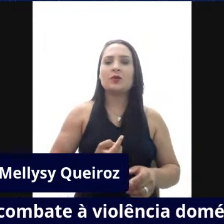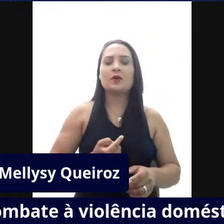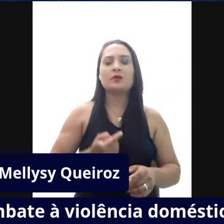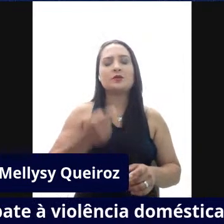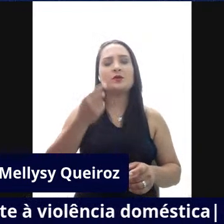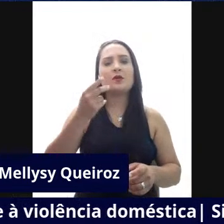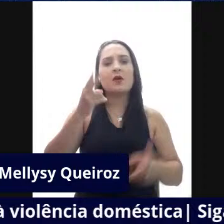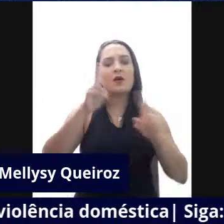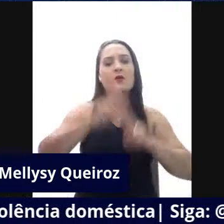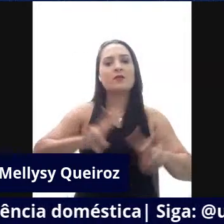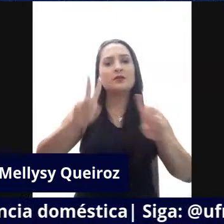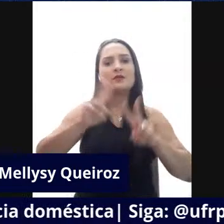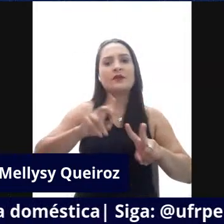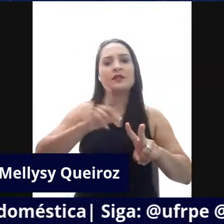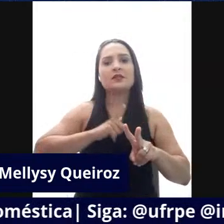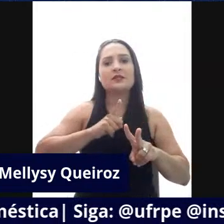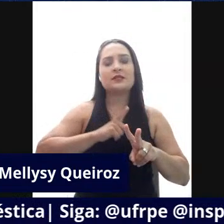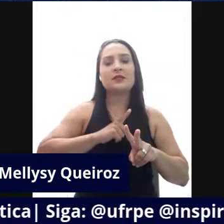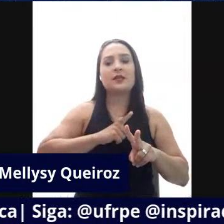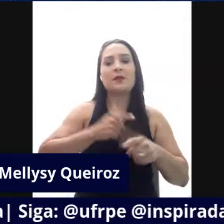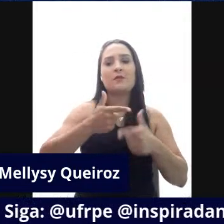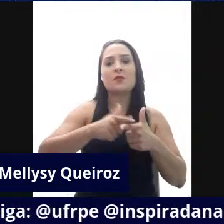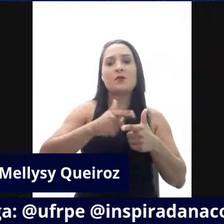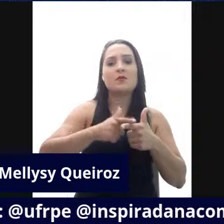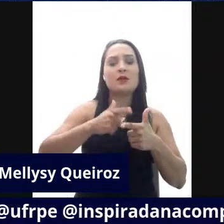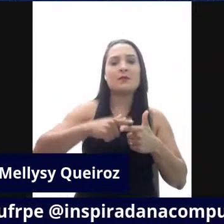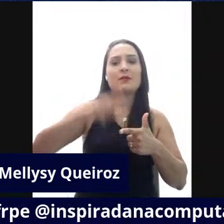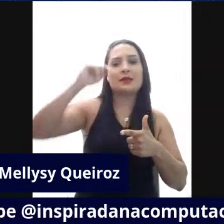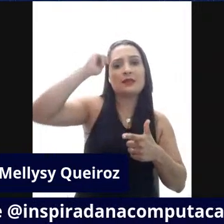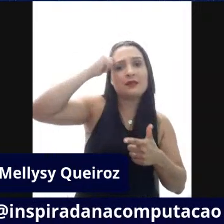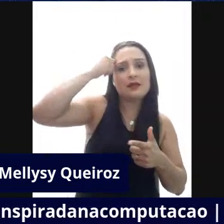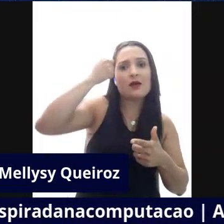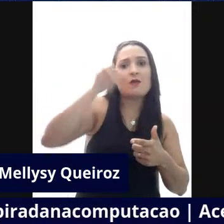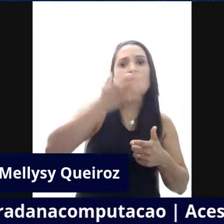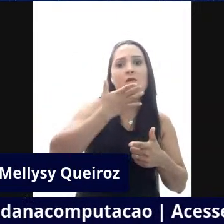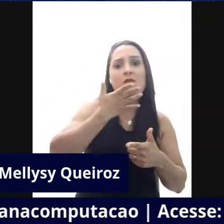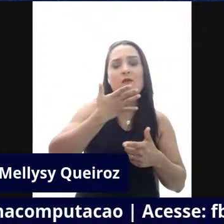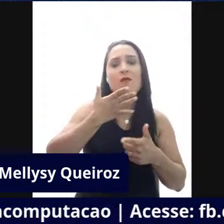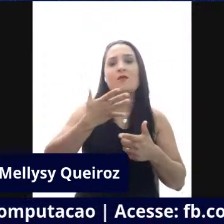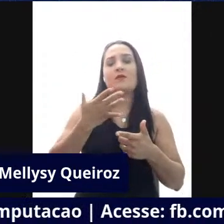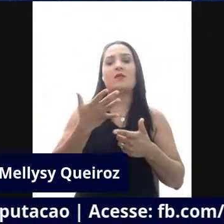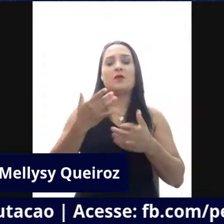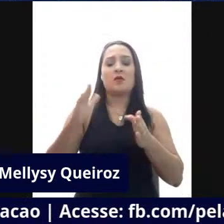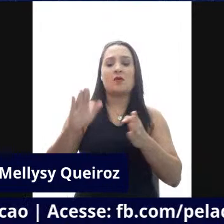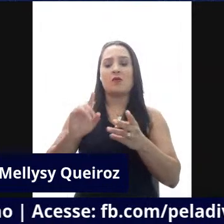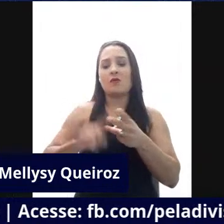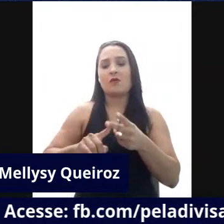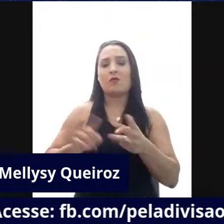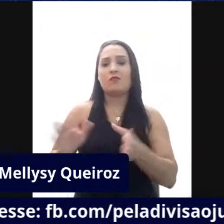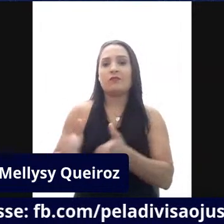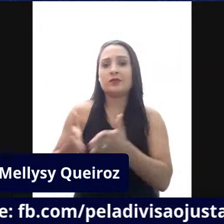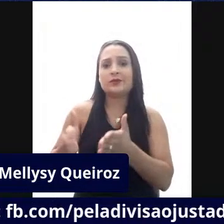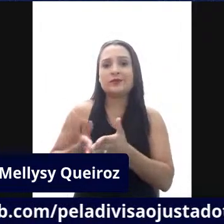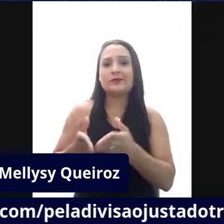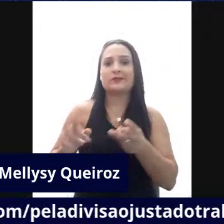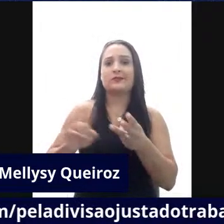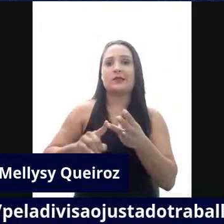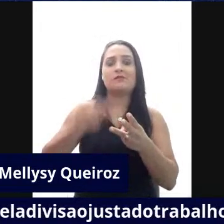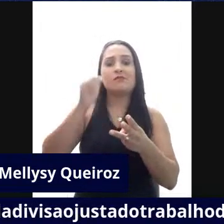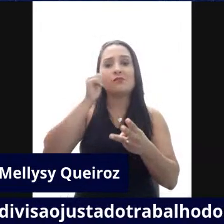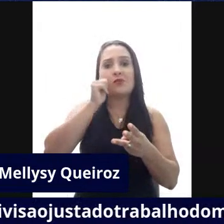quem se mantém na base da pirâmide social são as mulheres negras que